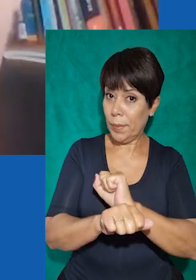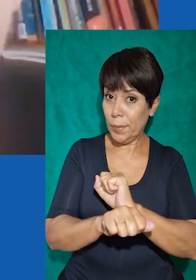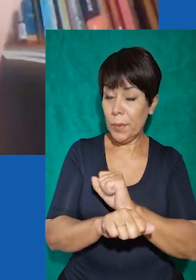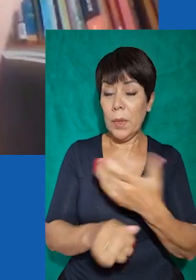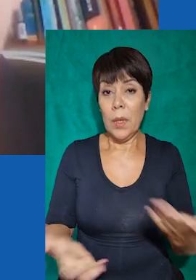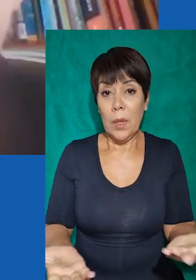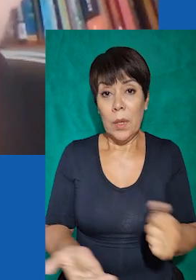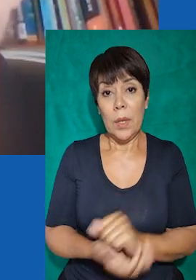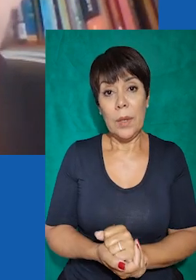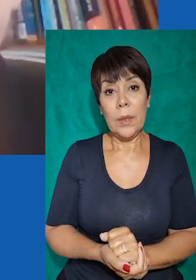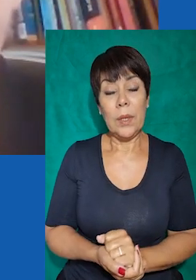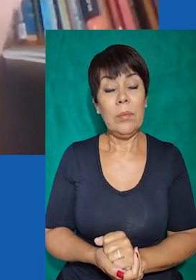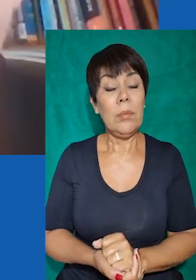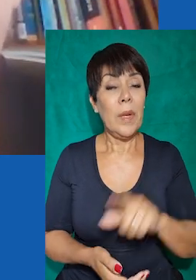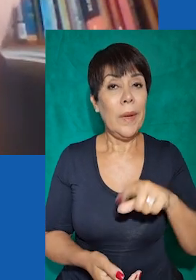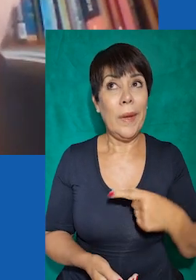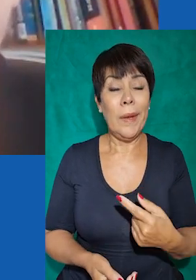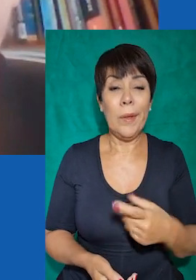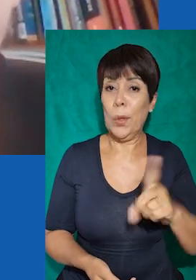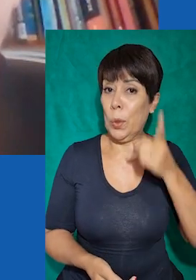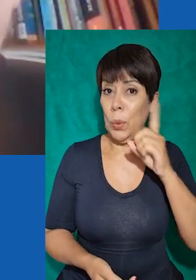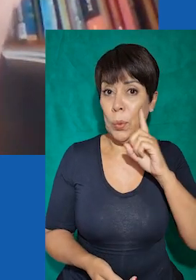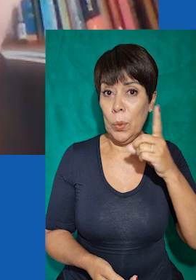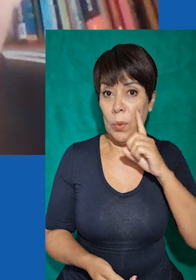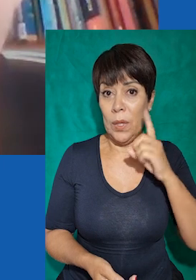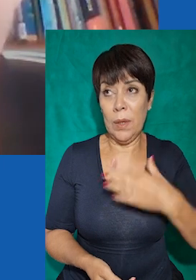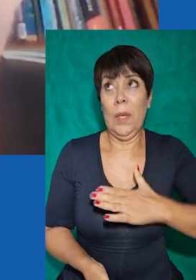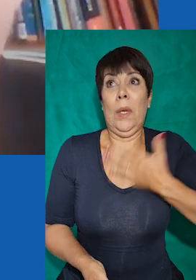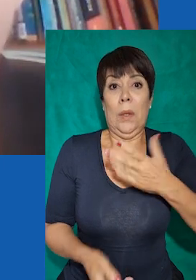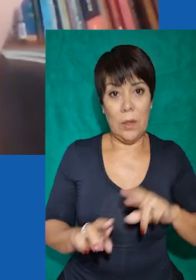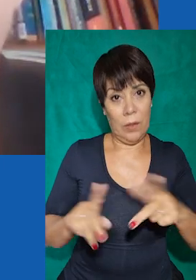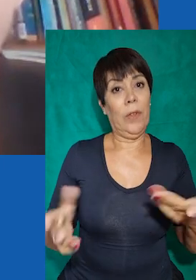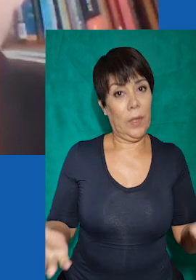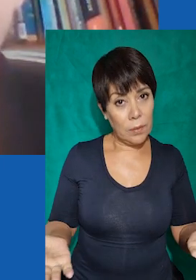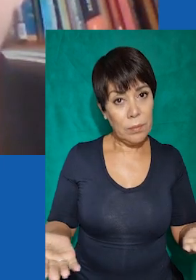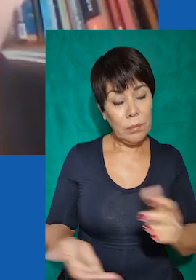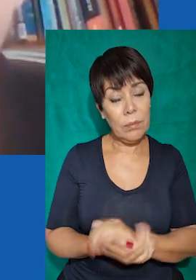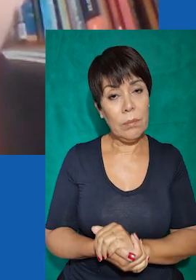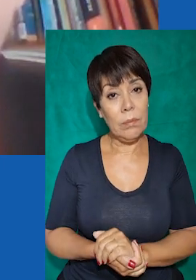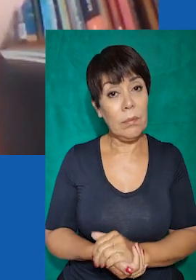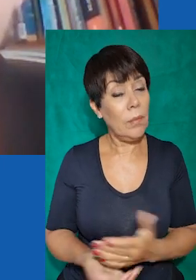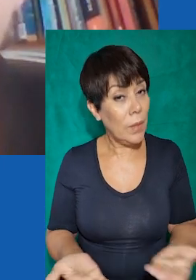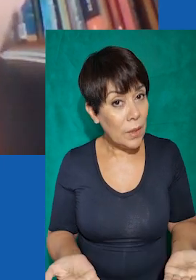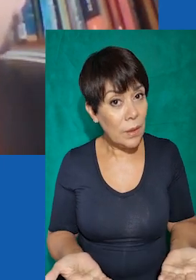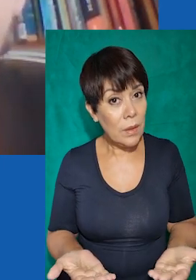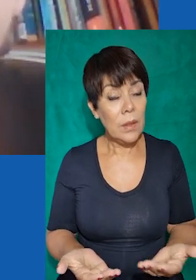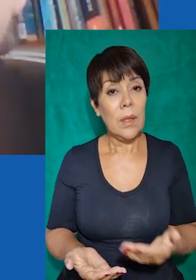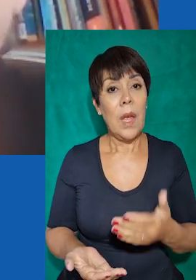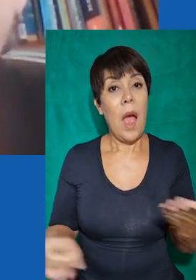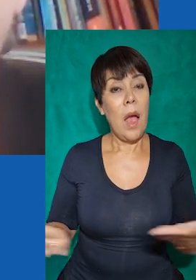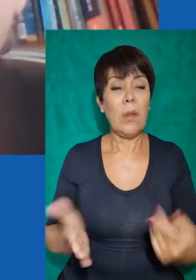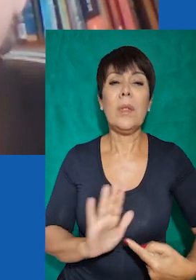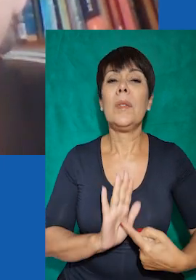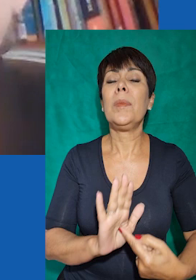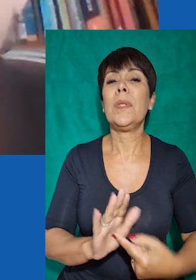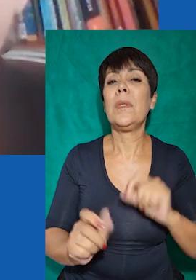Enfim, é um susto por dia praticamente que nós temos, né? Mas isso resultou